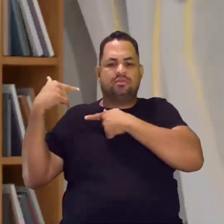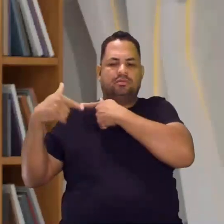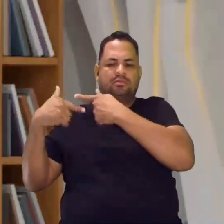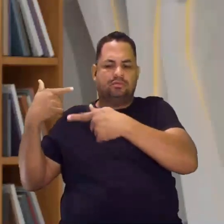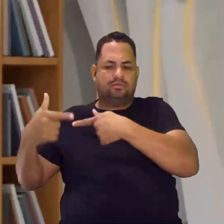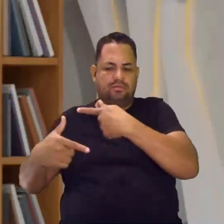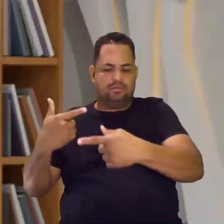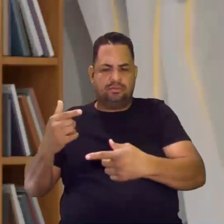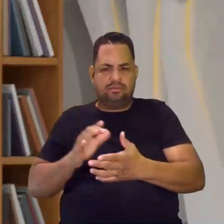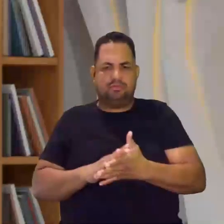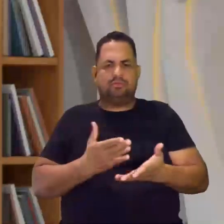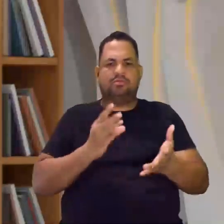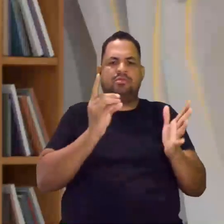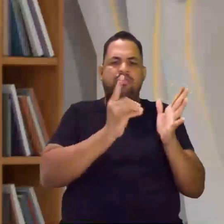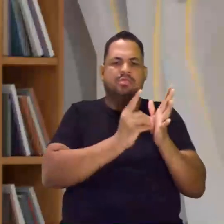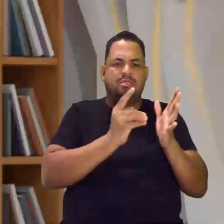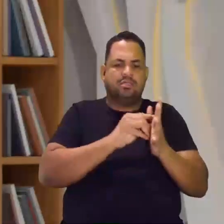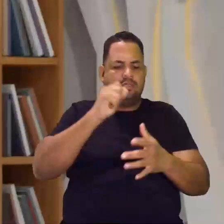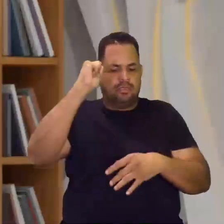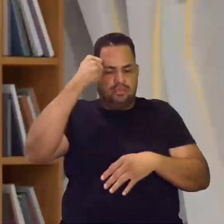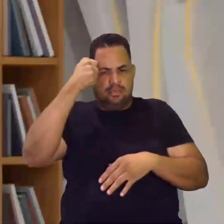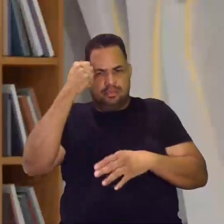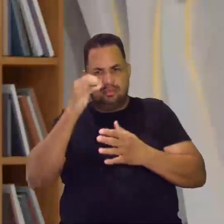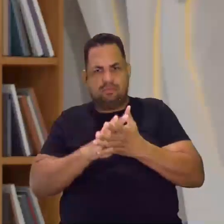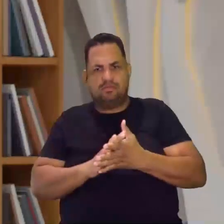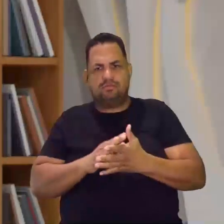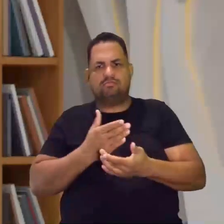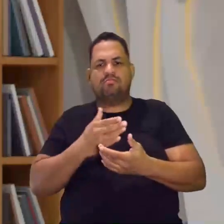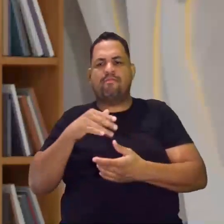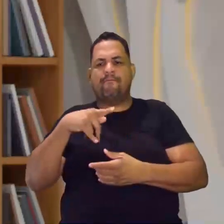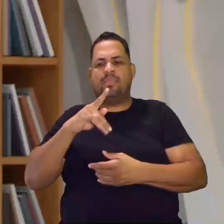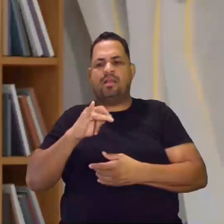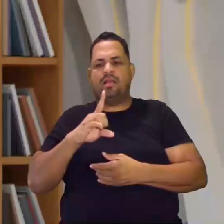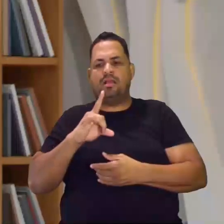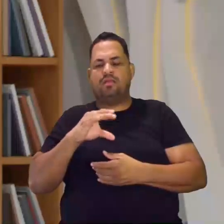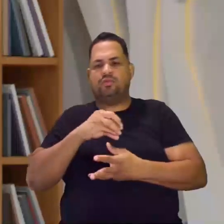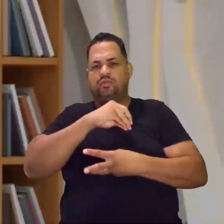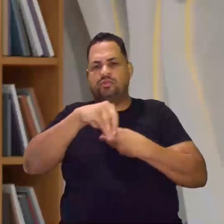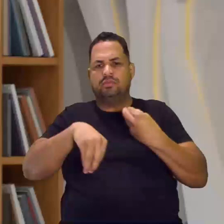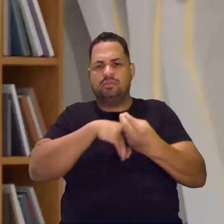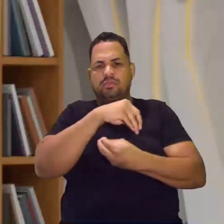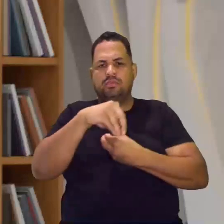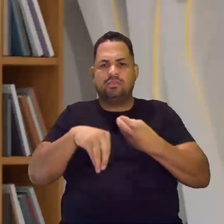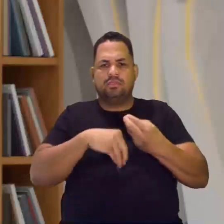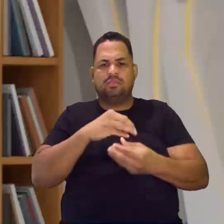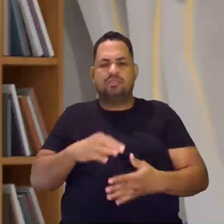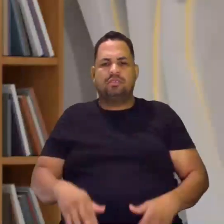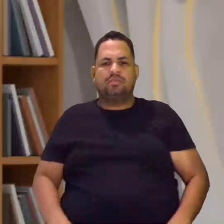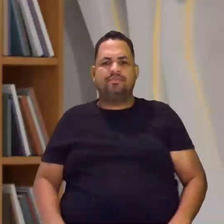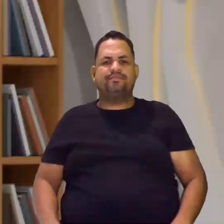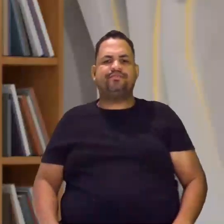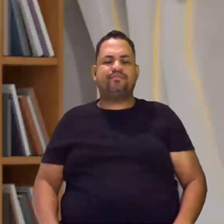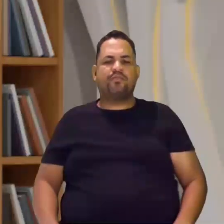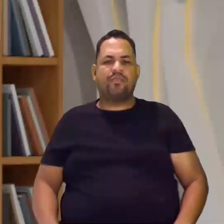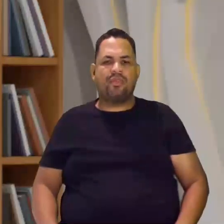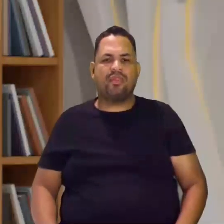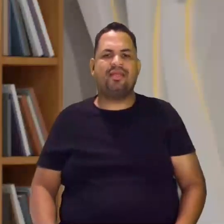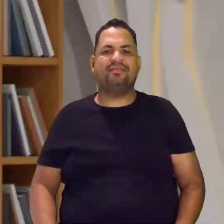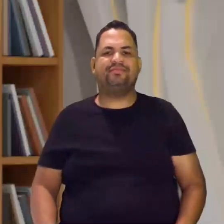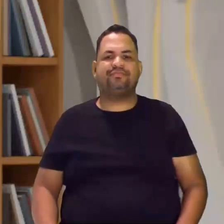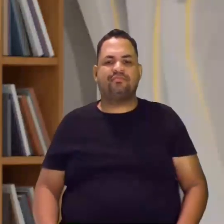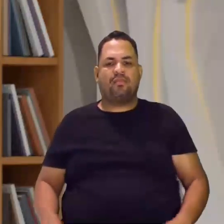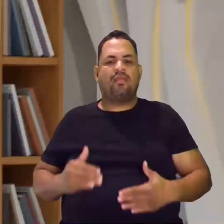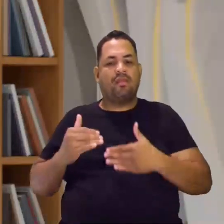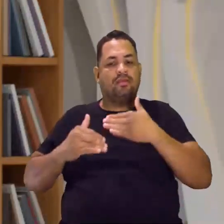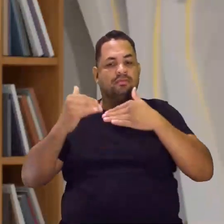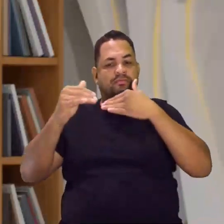de negros, com os descendentes de indígenas, com os pardos, que é a mistura, né? Então isso avançou